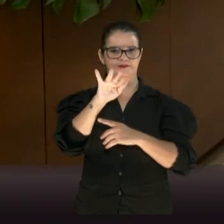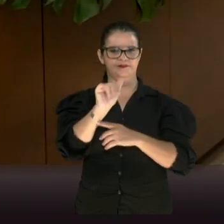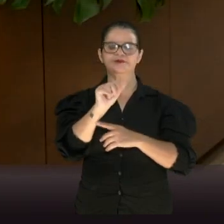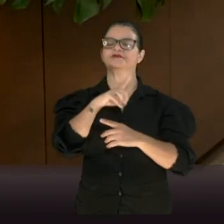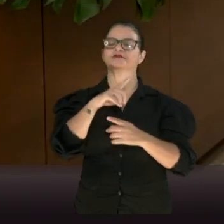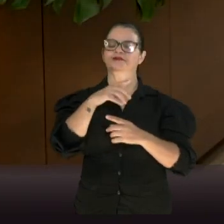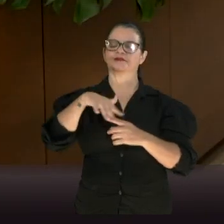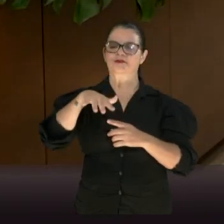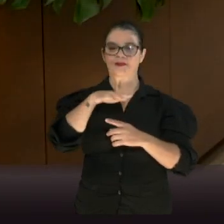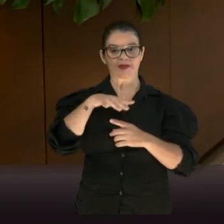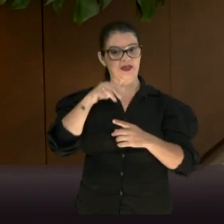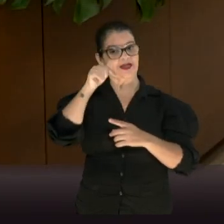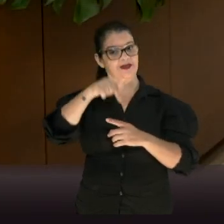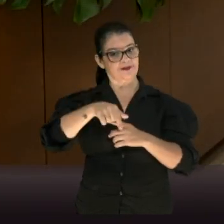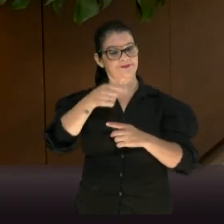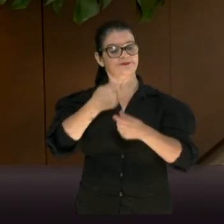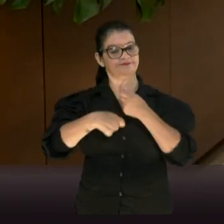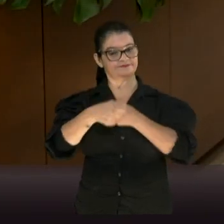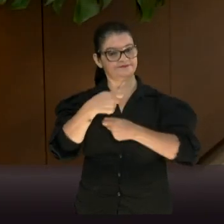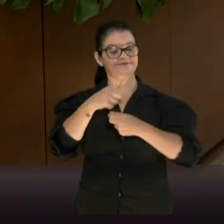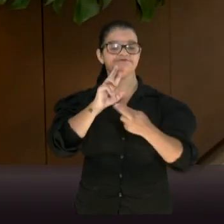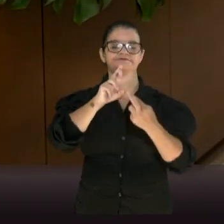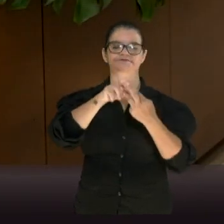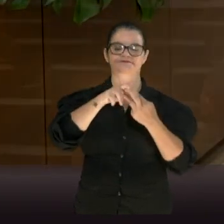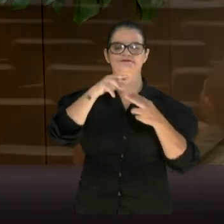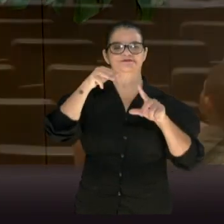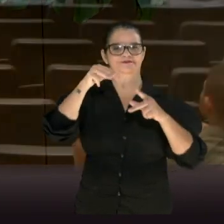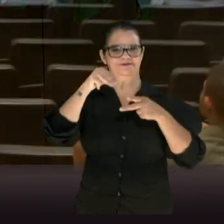Ministério Público do Estado de Pernambuco.